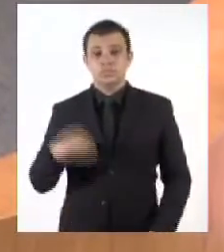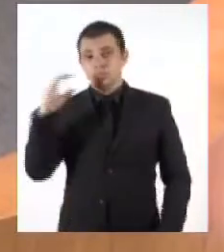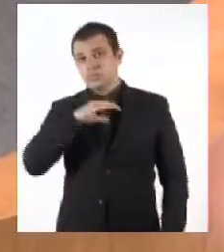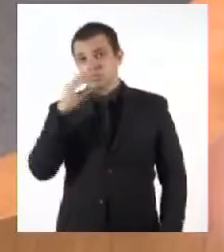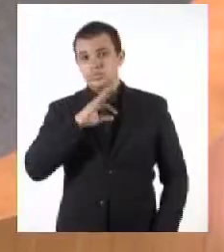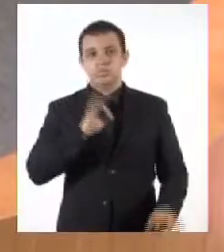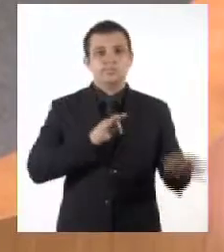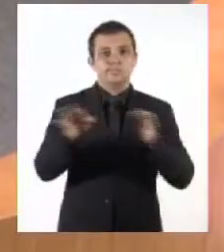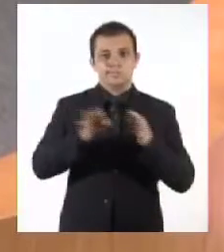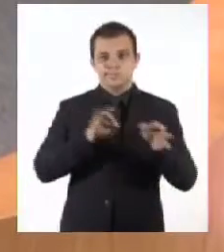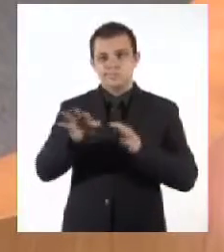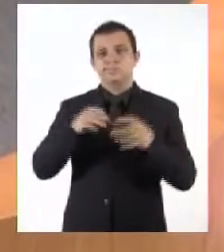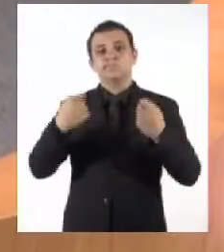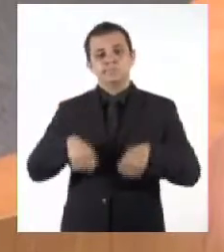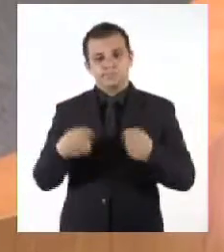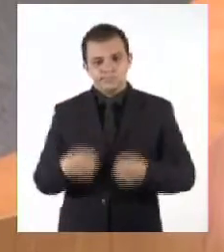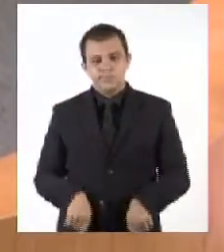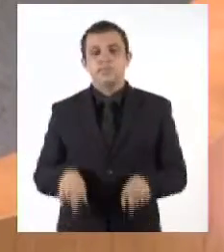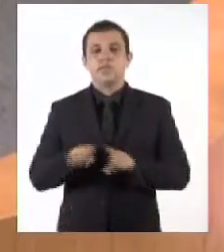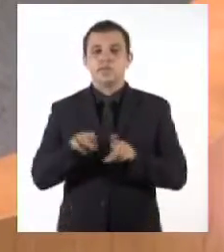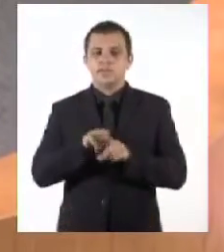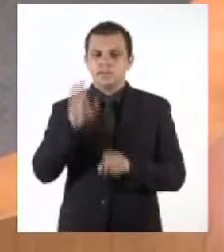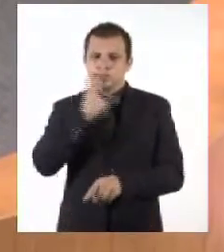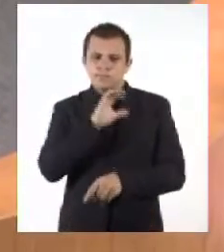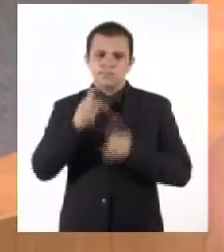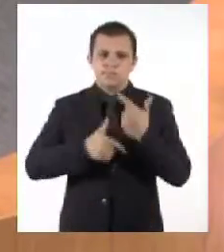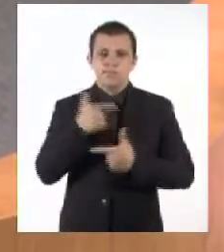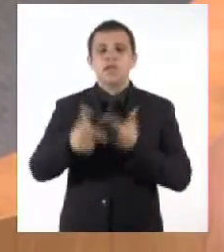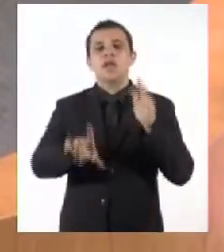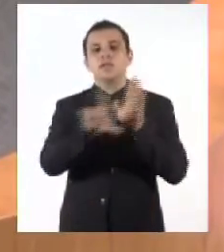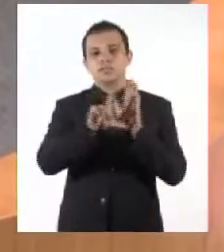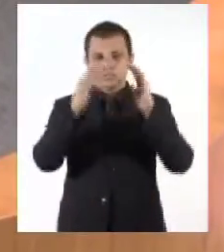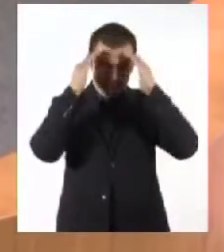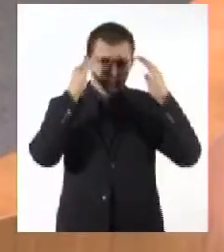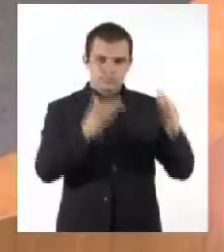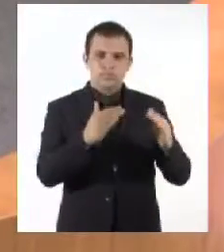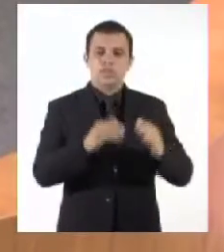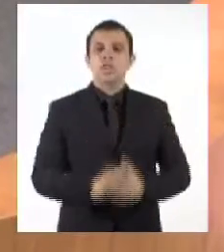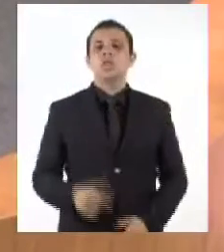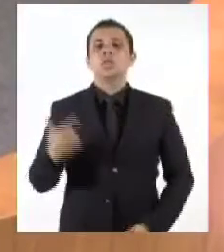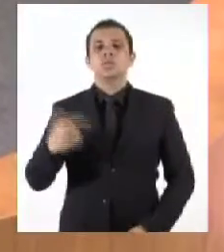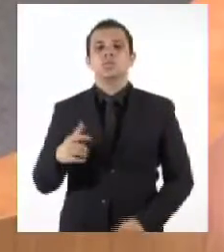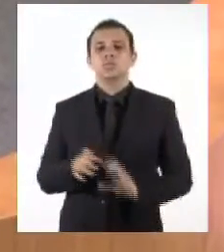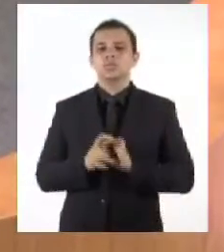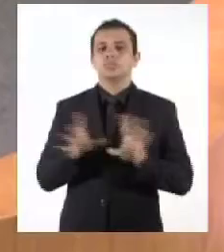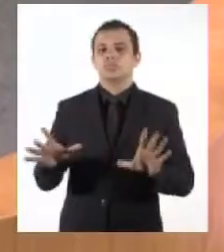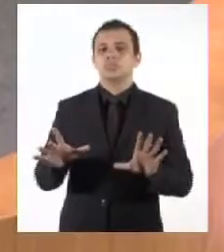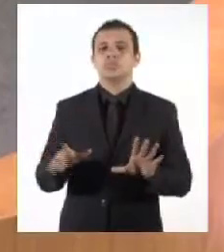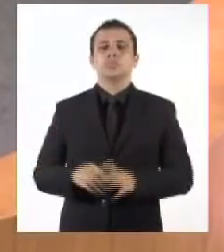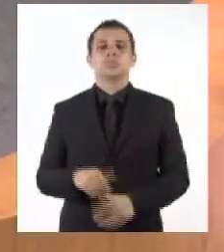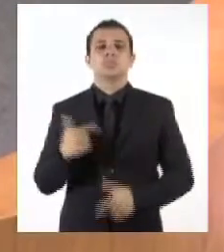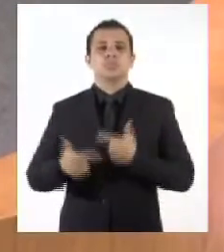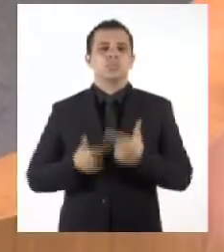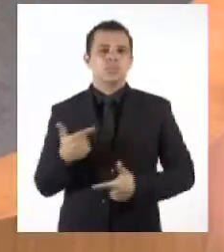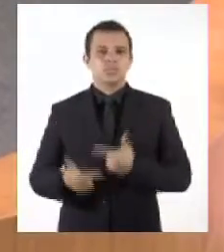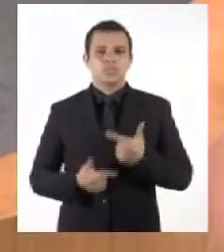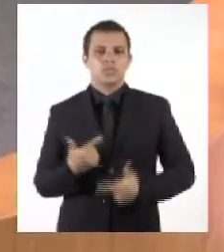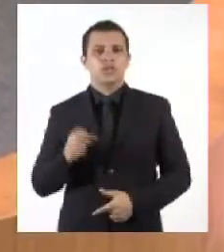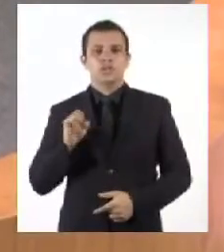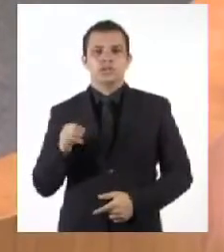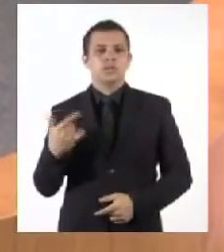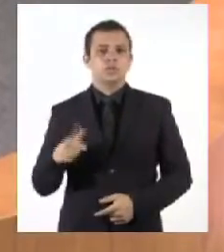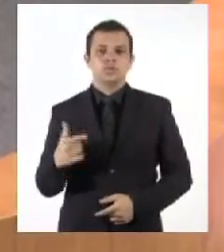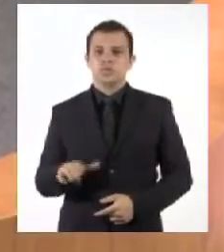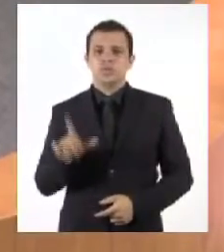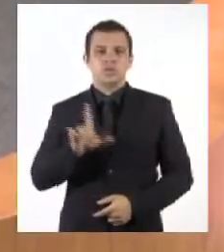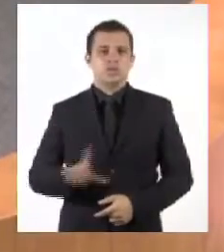tomar uma providência e agir conforme a lei. Não tem autorização para operar sem licença ambiental?